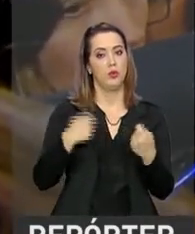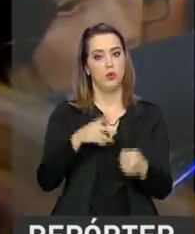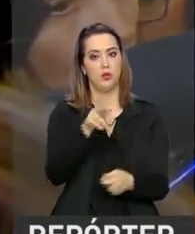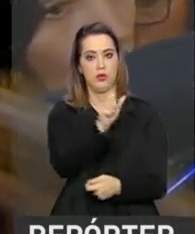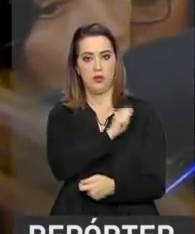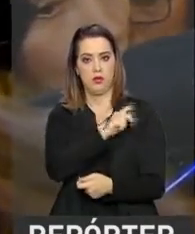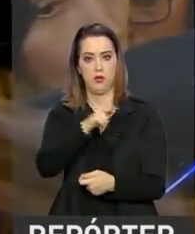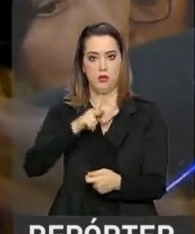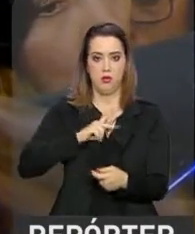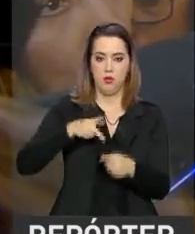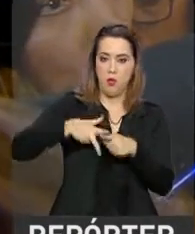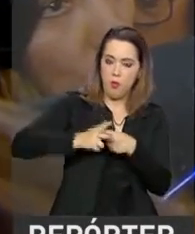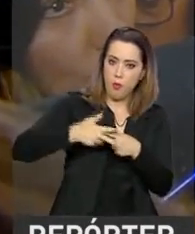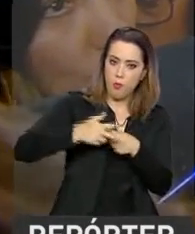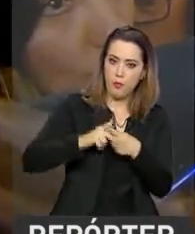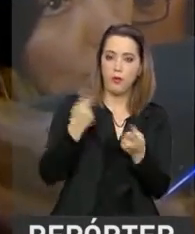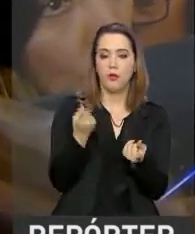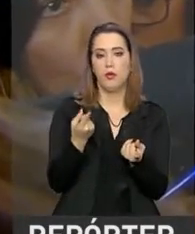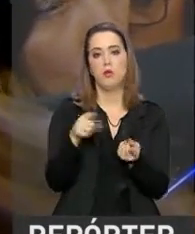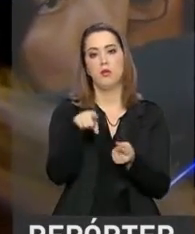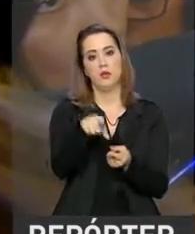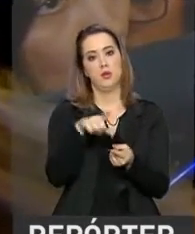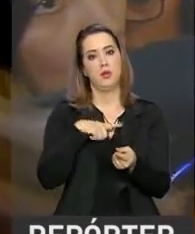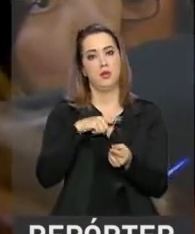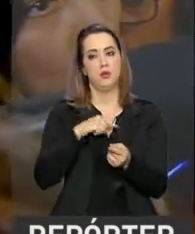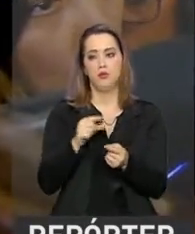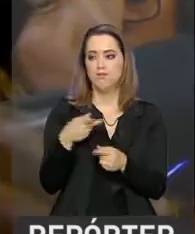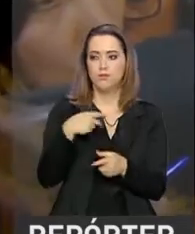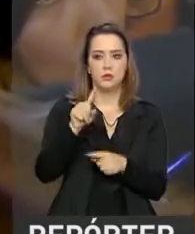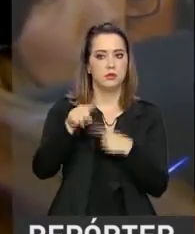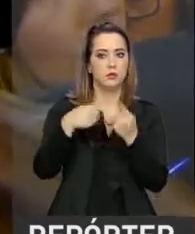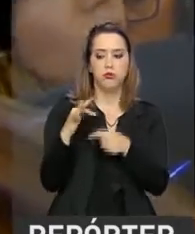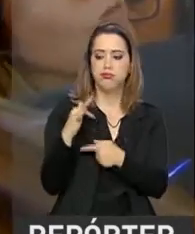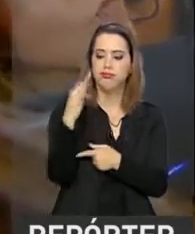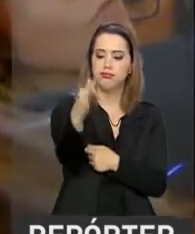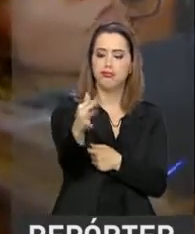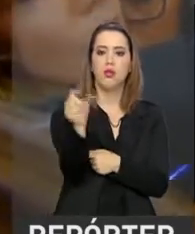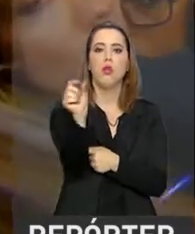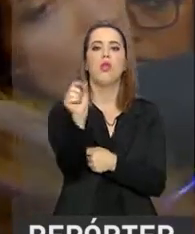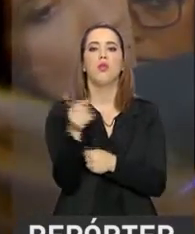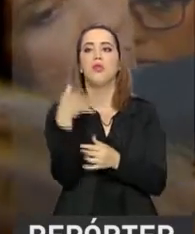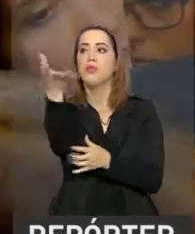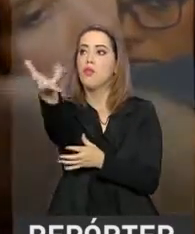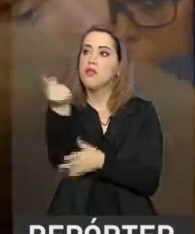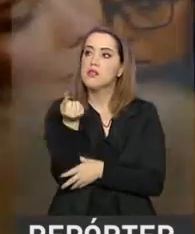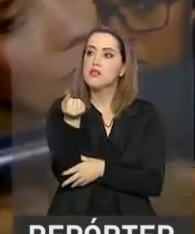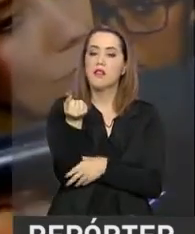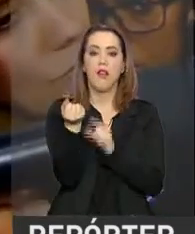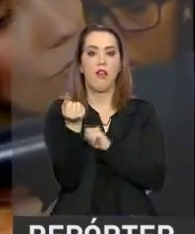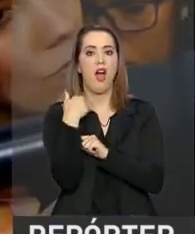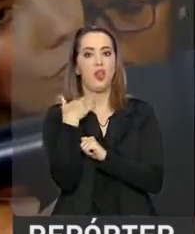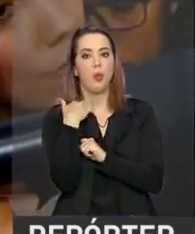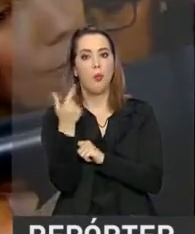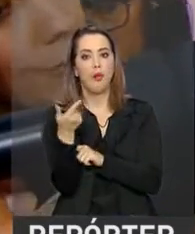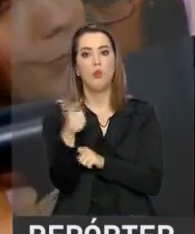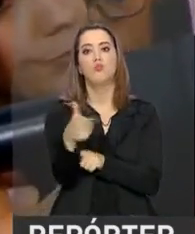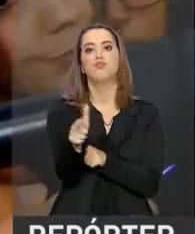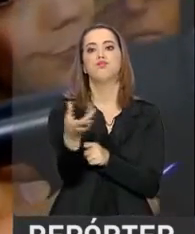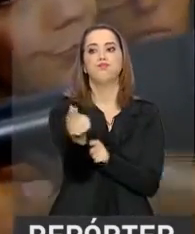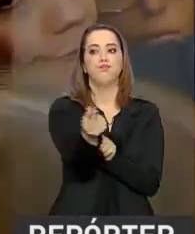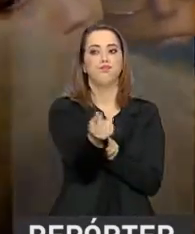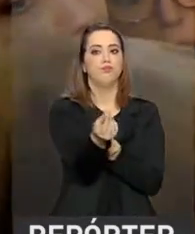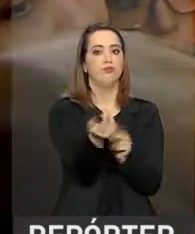em poucos anos, o sujeito chegará com seu cartão de aposentadoria no banco e não terá o